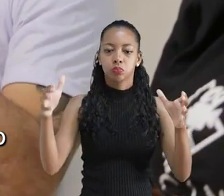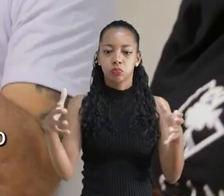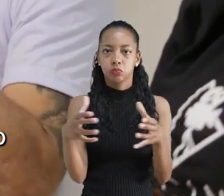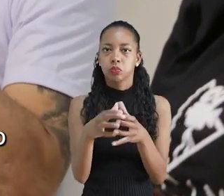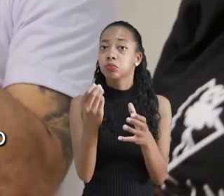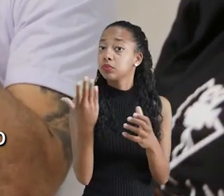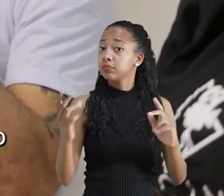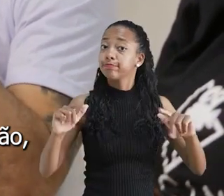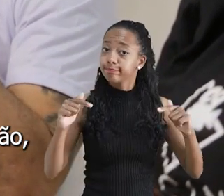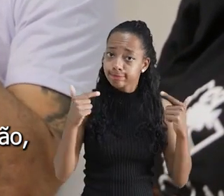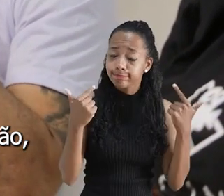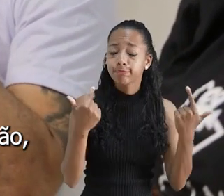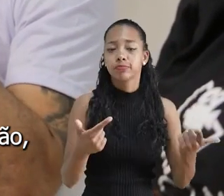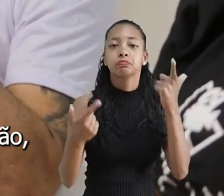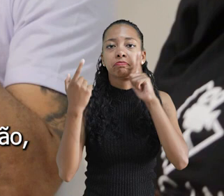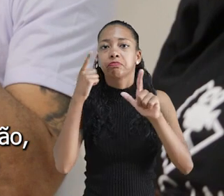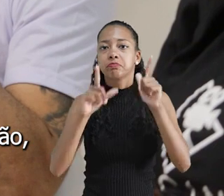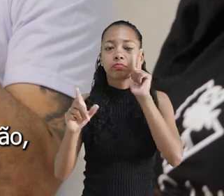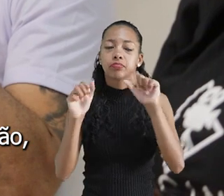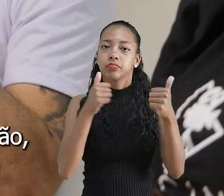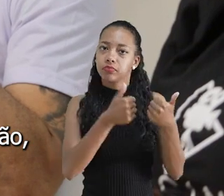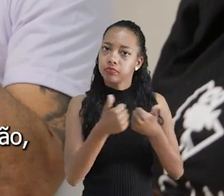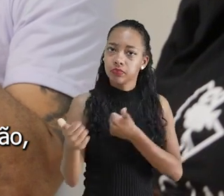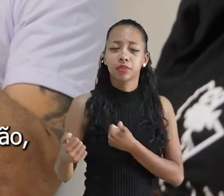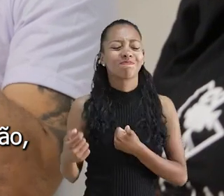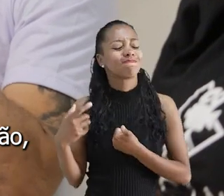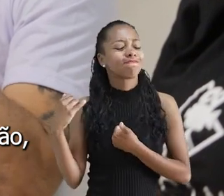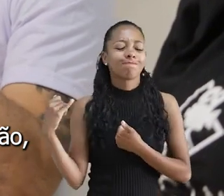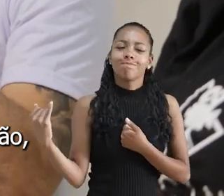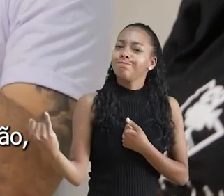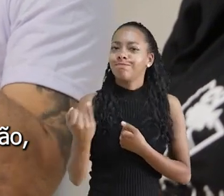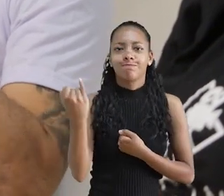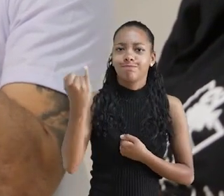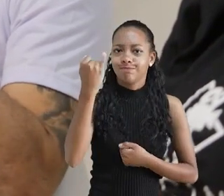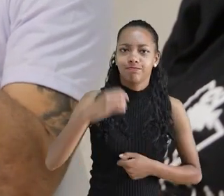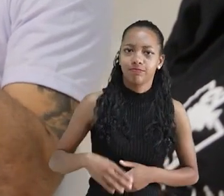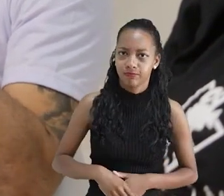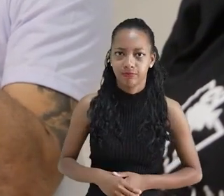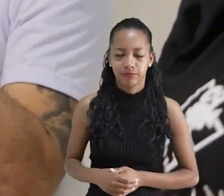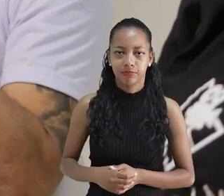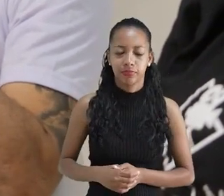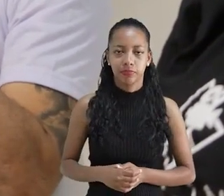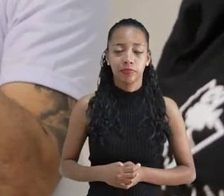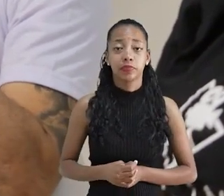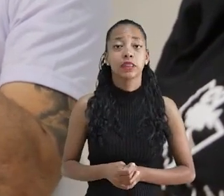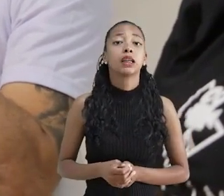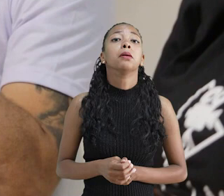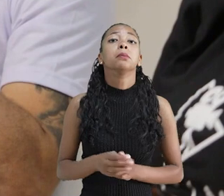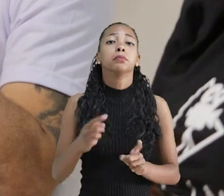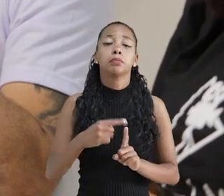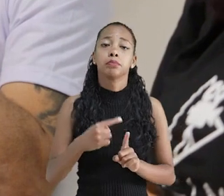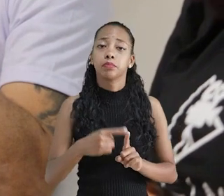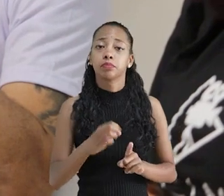gente nessas lutas e aí a gente consegue ver que essa representação ela é muito importante porque assim como a gente eh tem